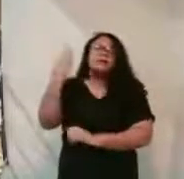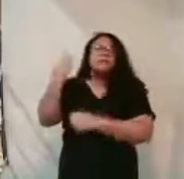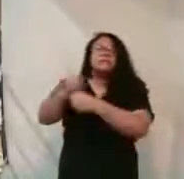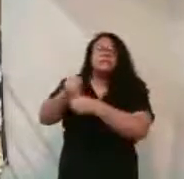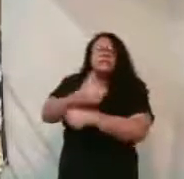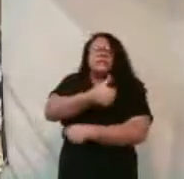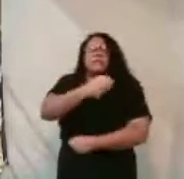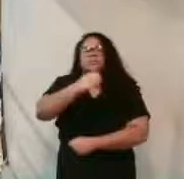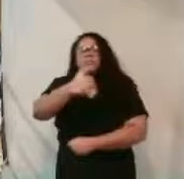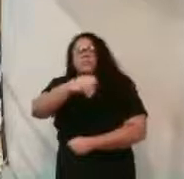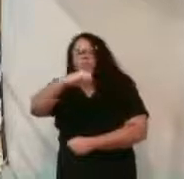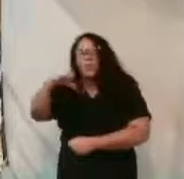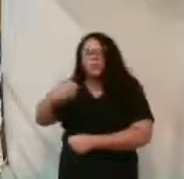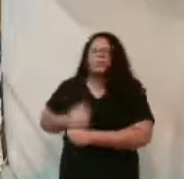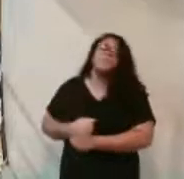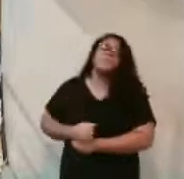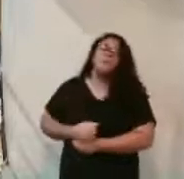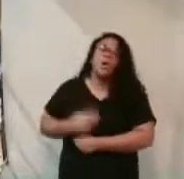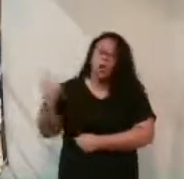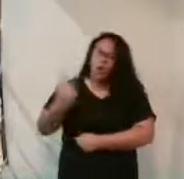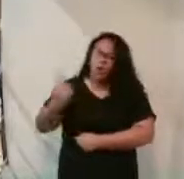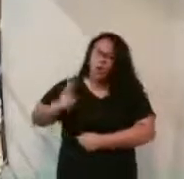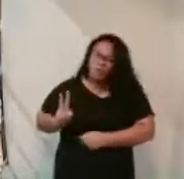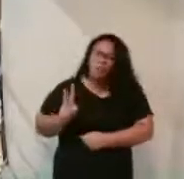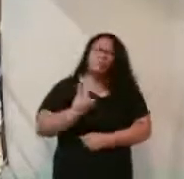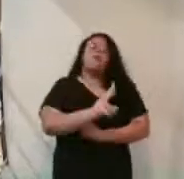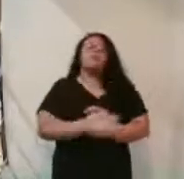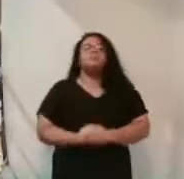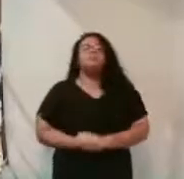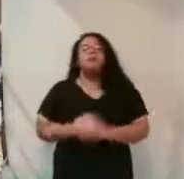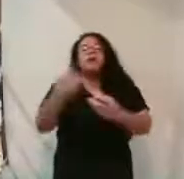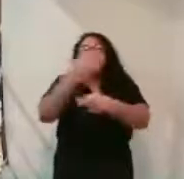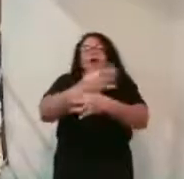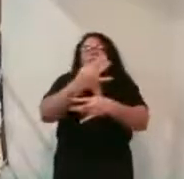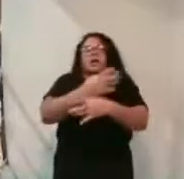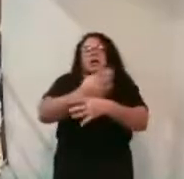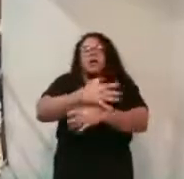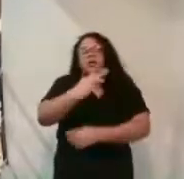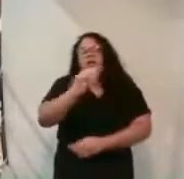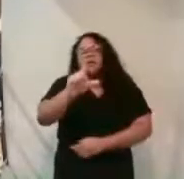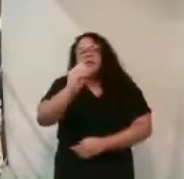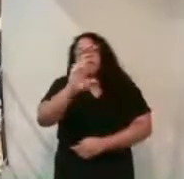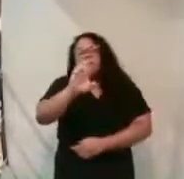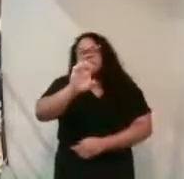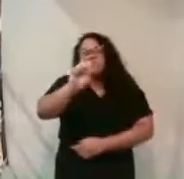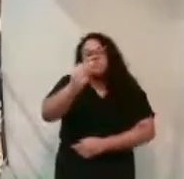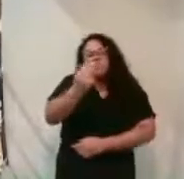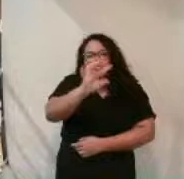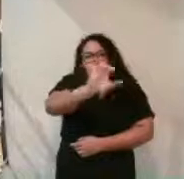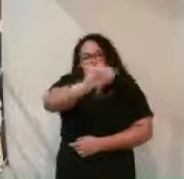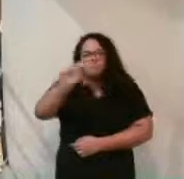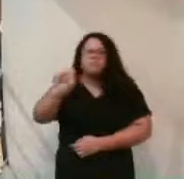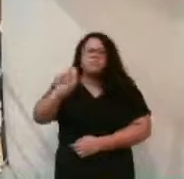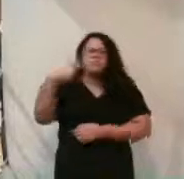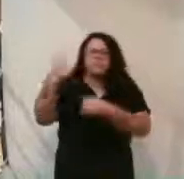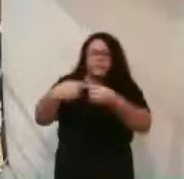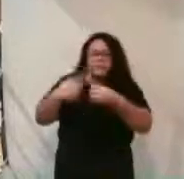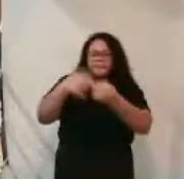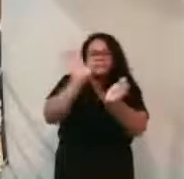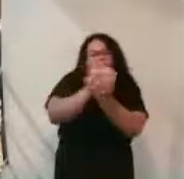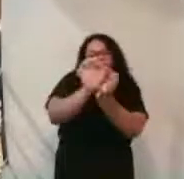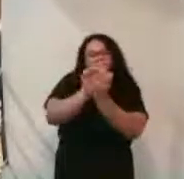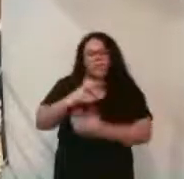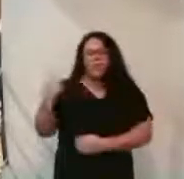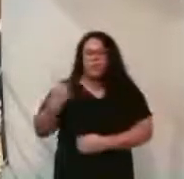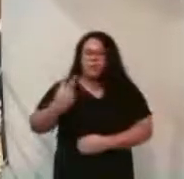fazer a negociação do primeiro lixão lá na cidade de Floresta, a 600 quilômetros de Pernambuco. Né? E eu fui visitar o lixão